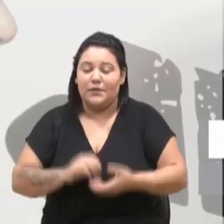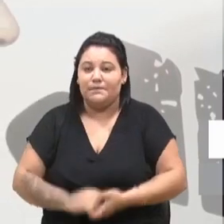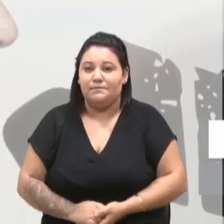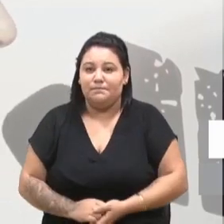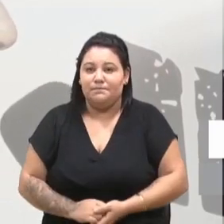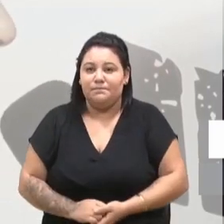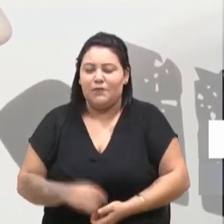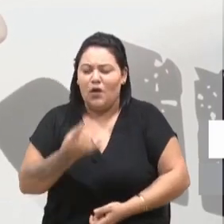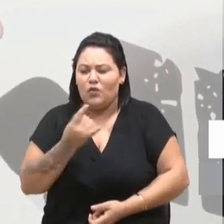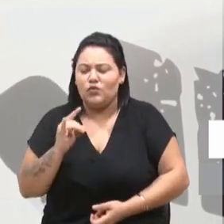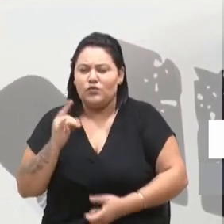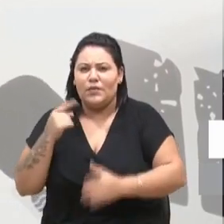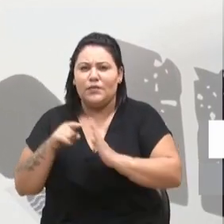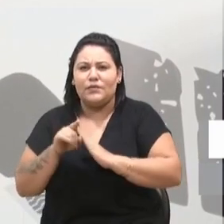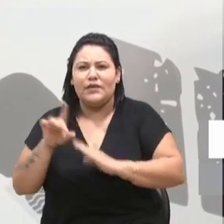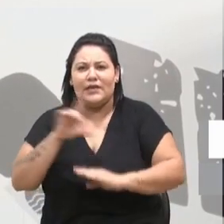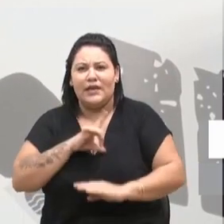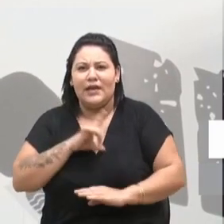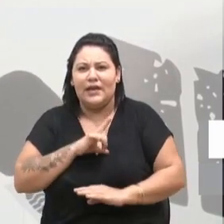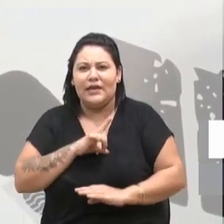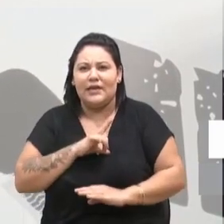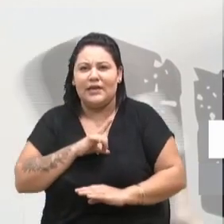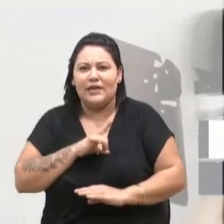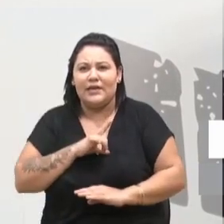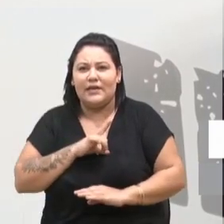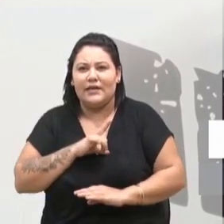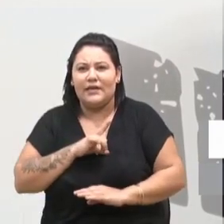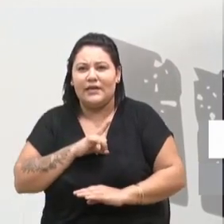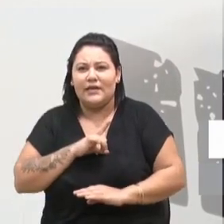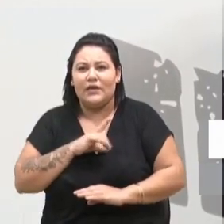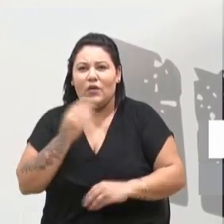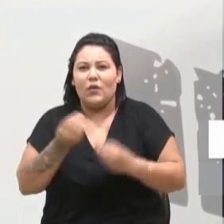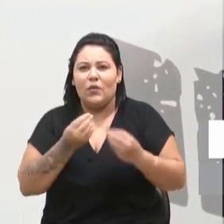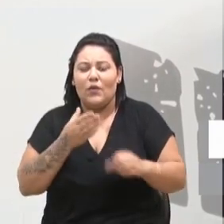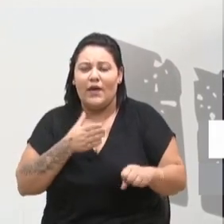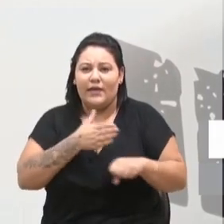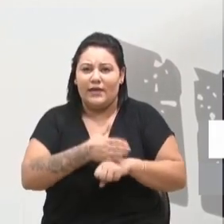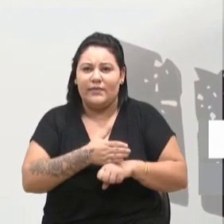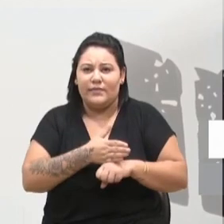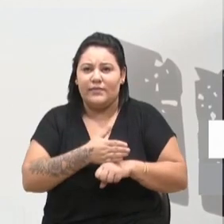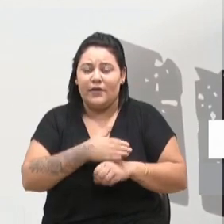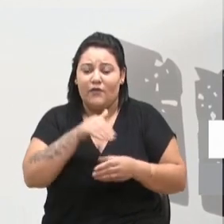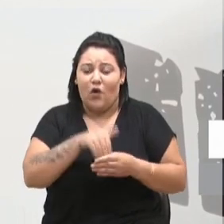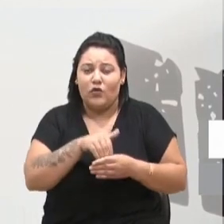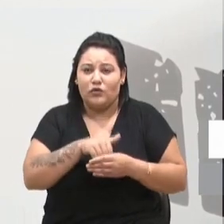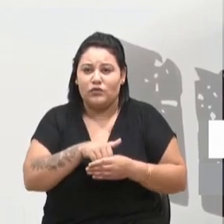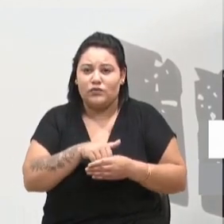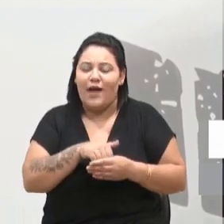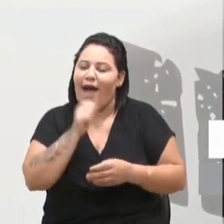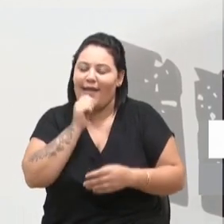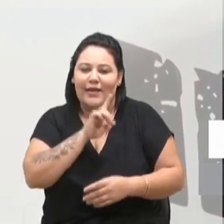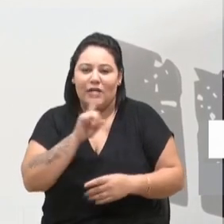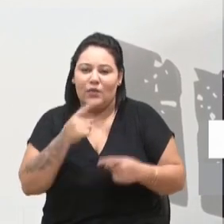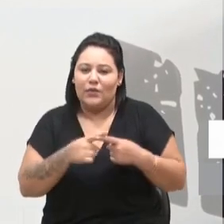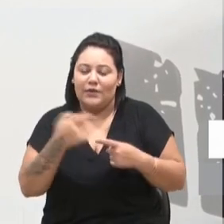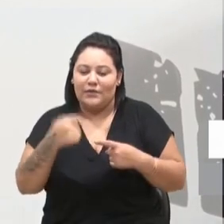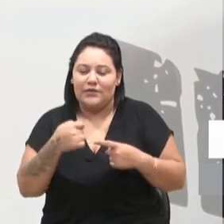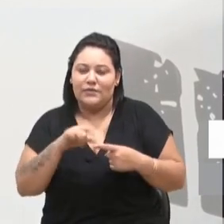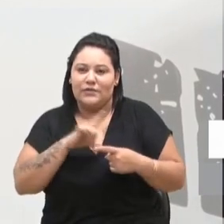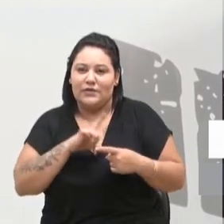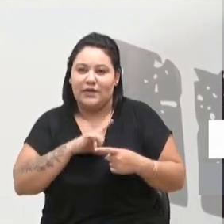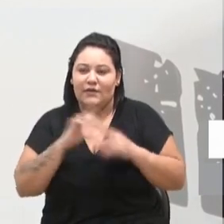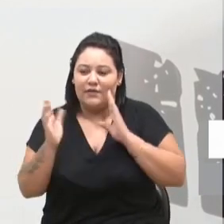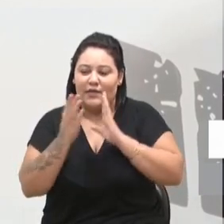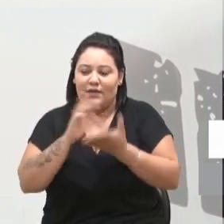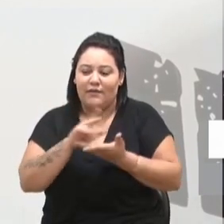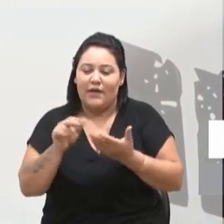última pergunta, ele tem previsão para entrar no parlamento para ser votado? Ainda não, porque na realidade nós temos que passar por diversas comissões, né? Então as comissões